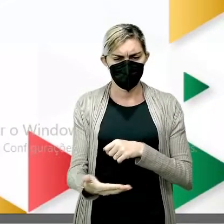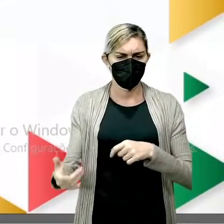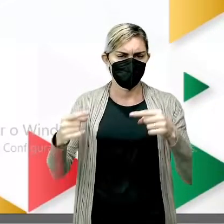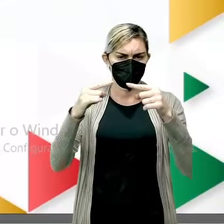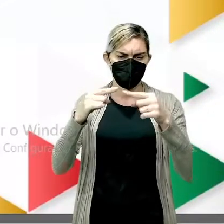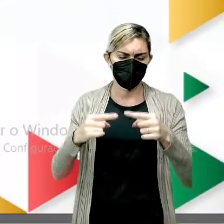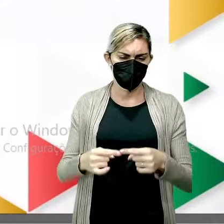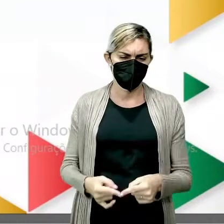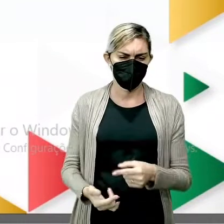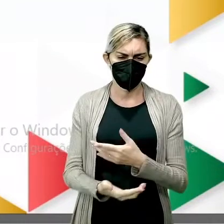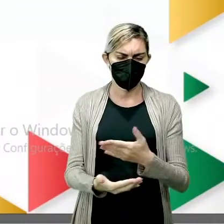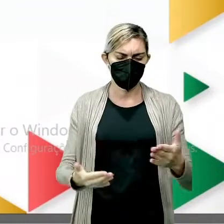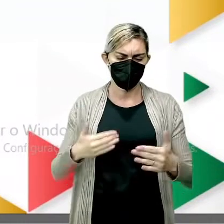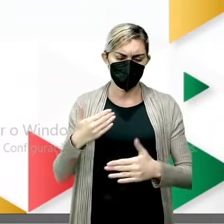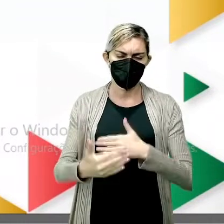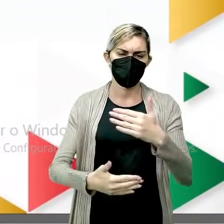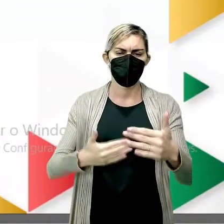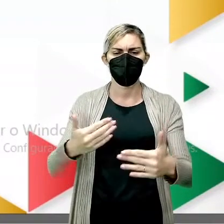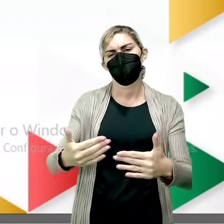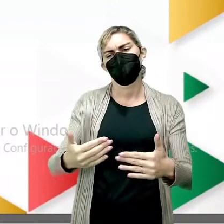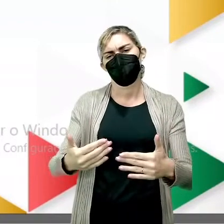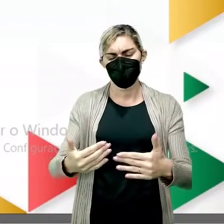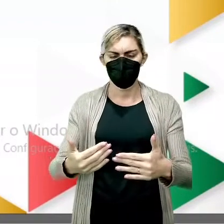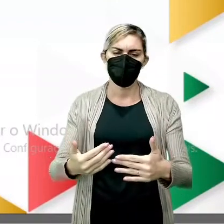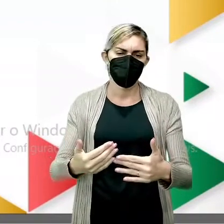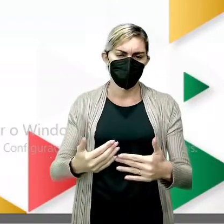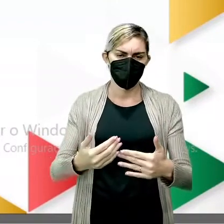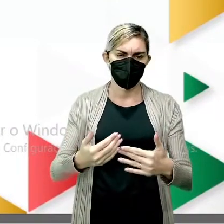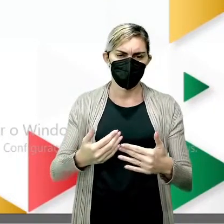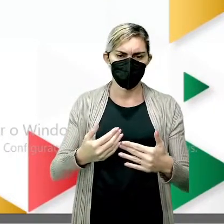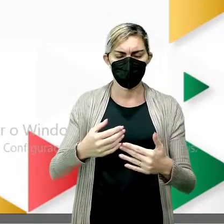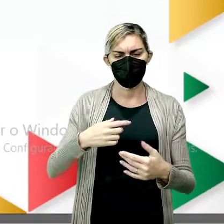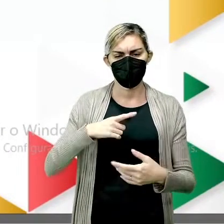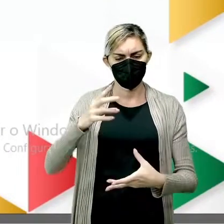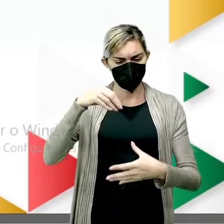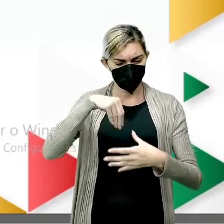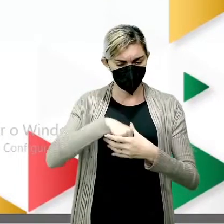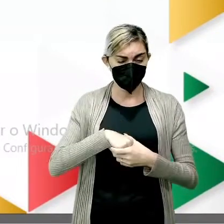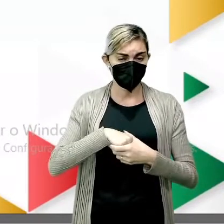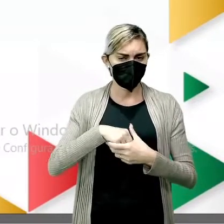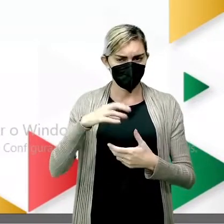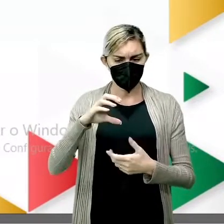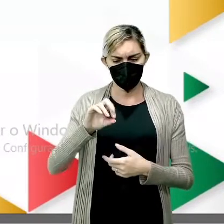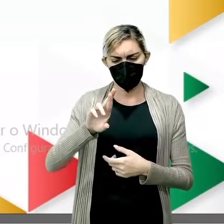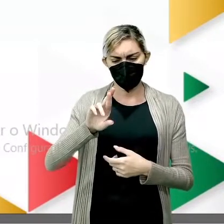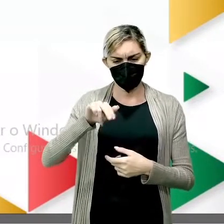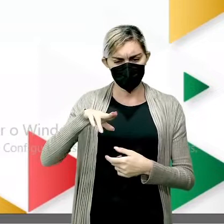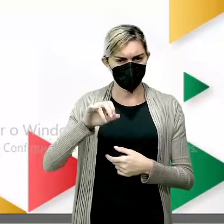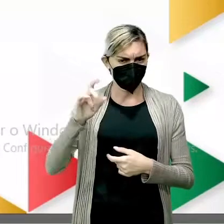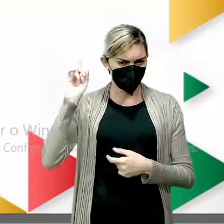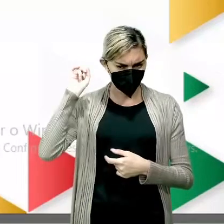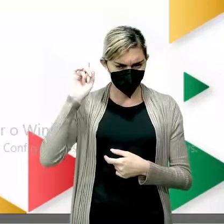o processo de digestão intracelular. Essa organela aí,